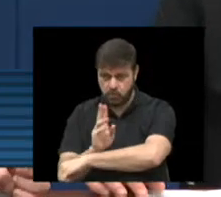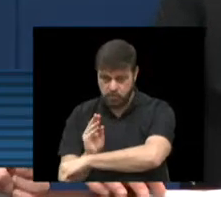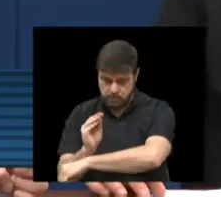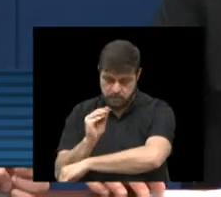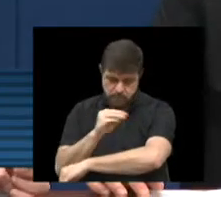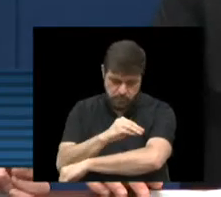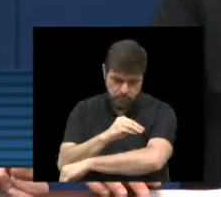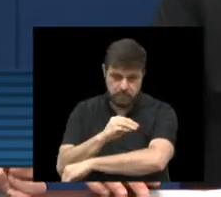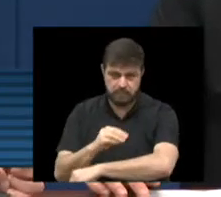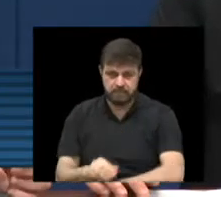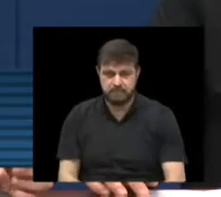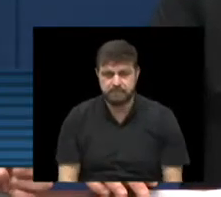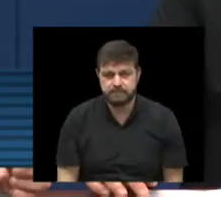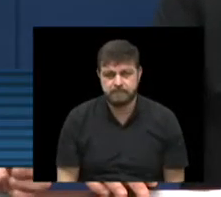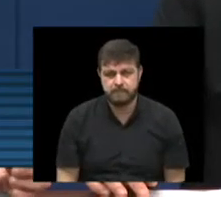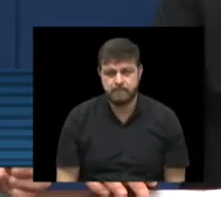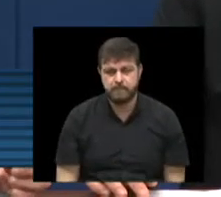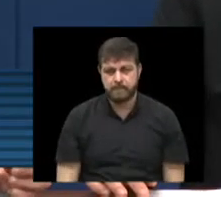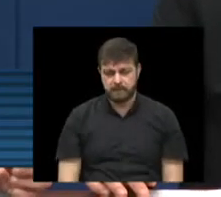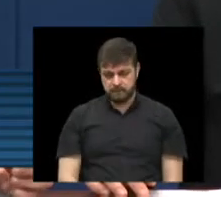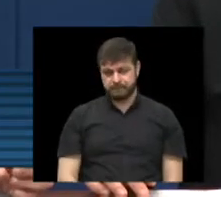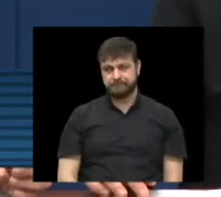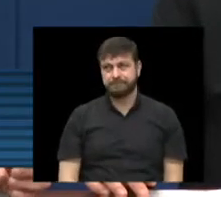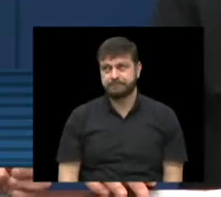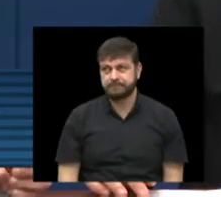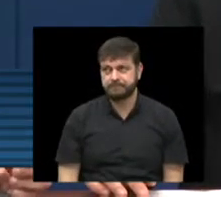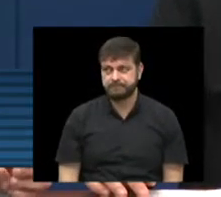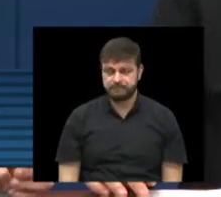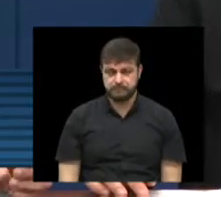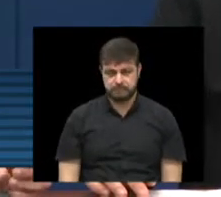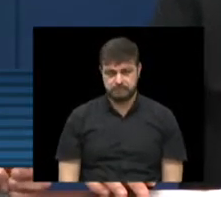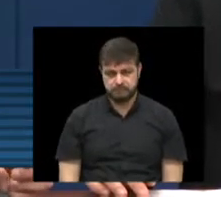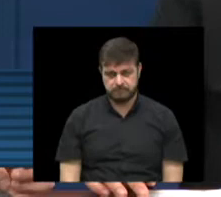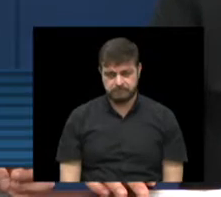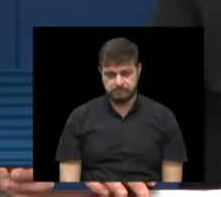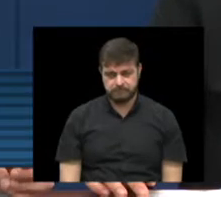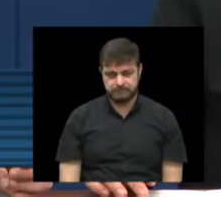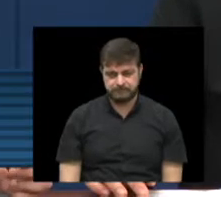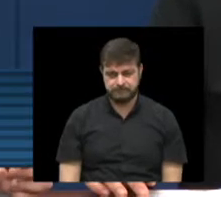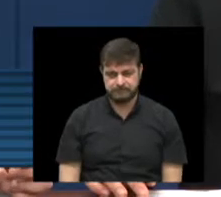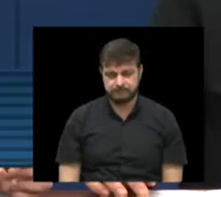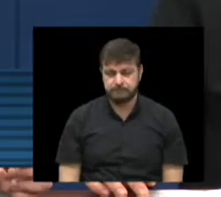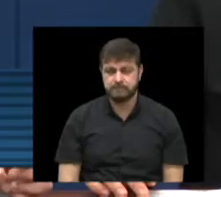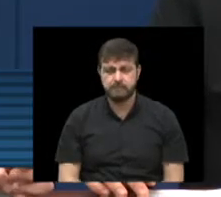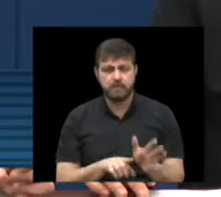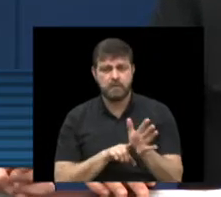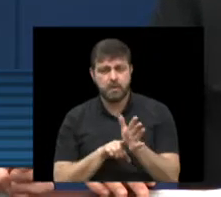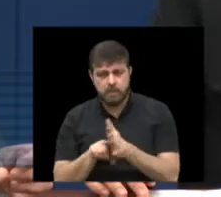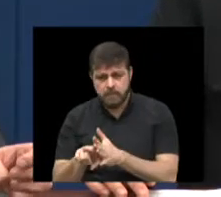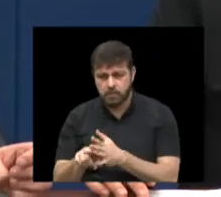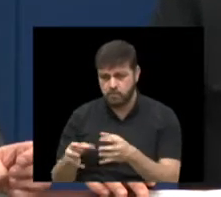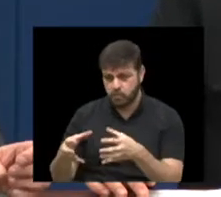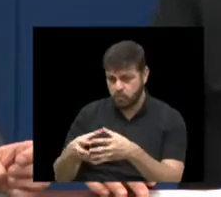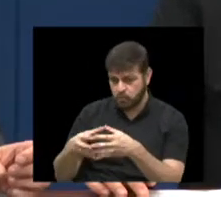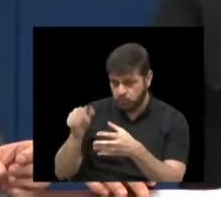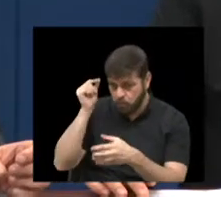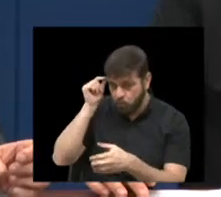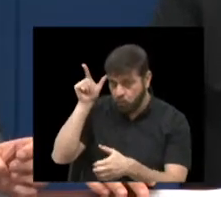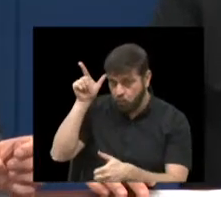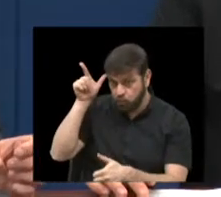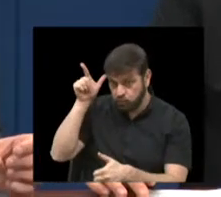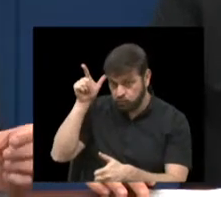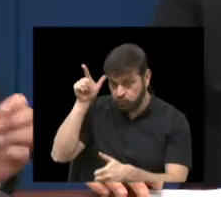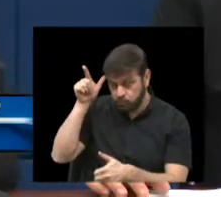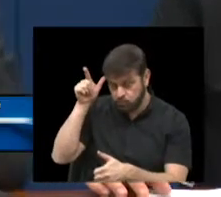Juliet Gomes Ferreira, uma praça pública no município de Campinas. Eu convoco a Comissão de Cultura,